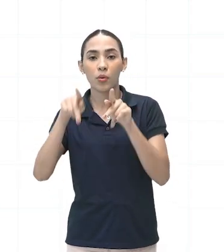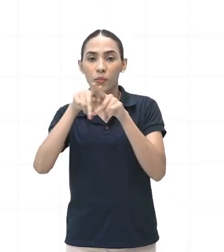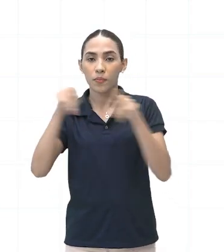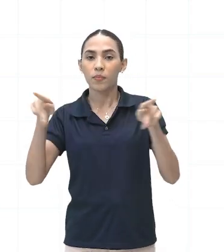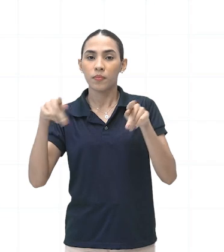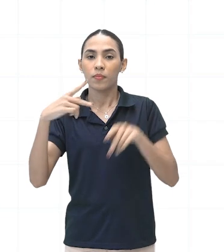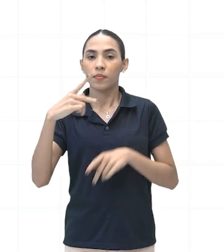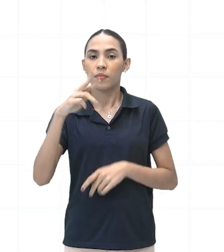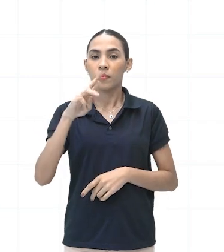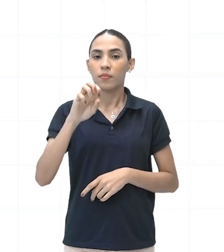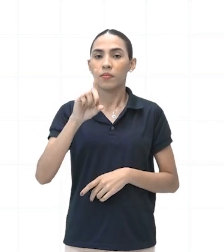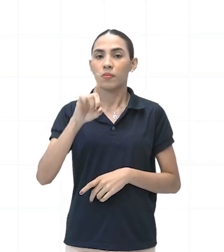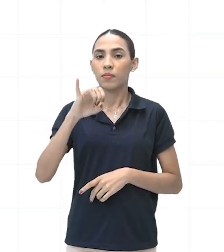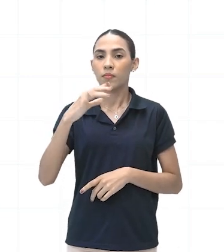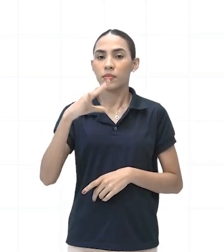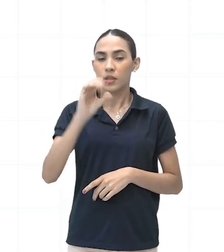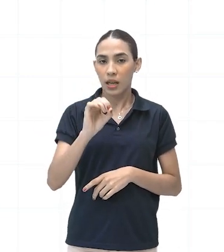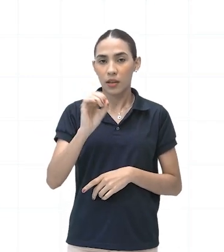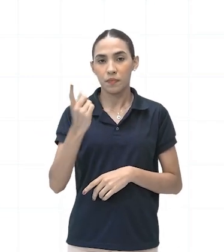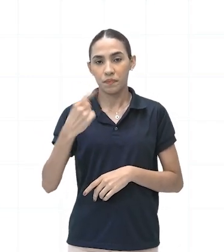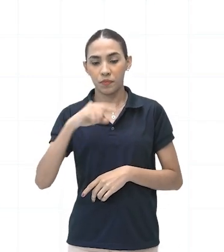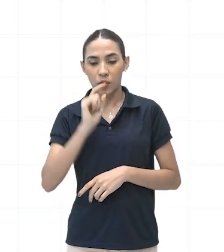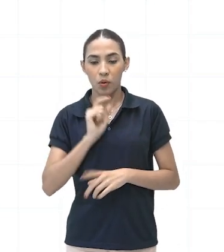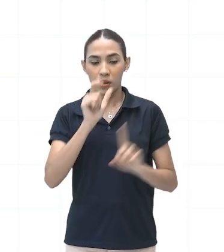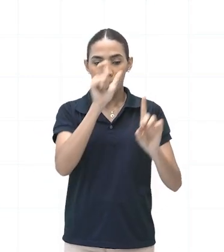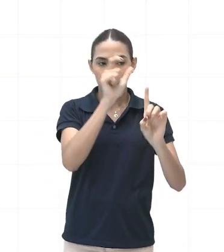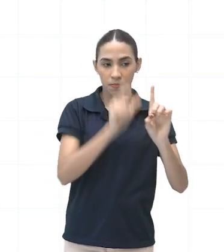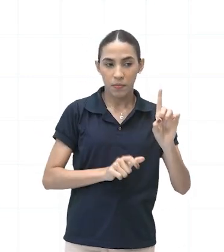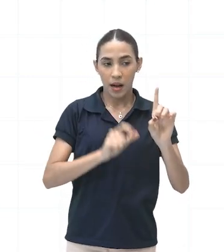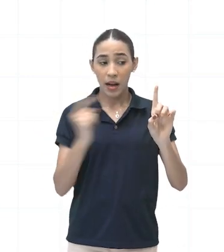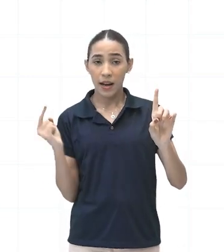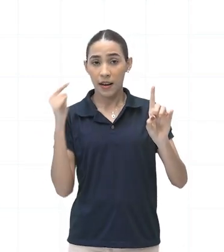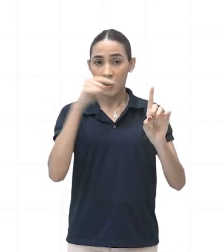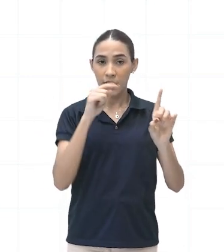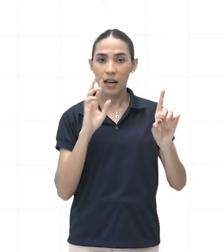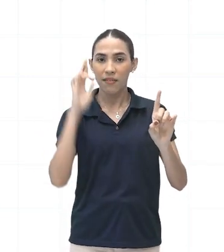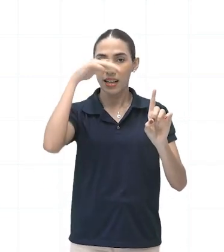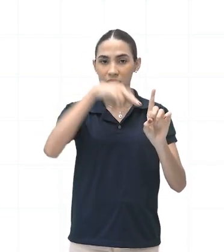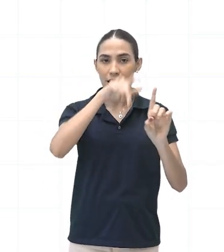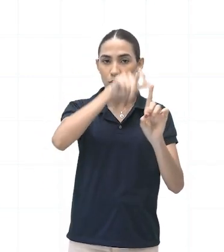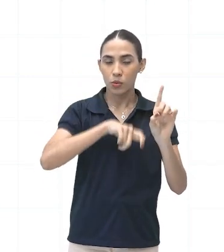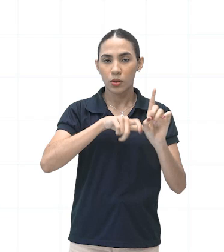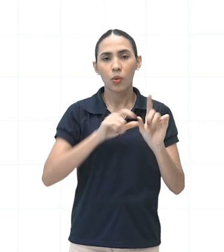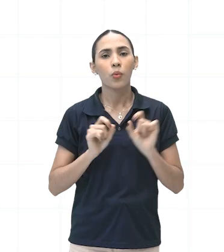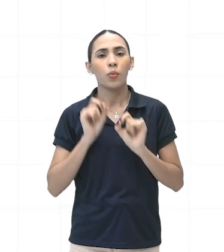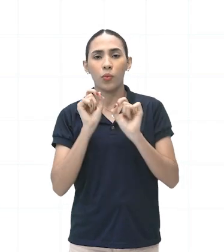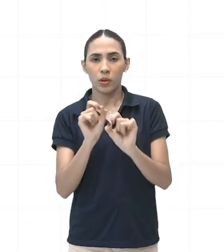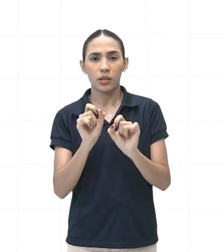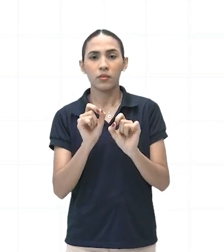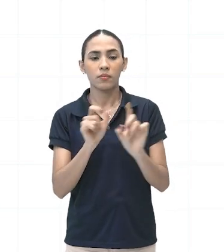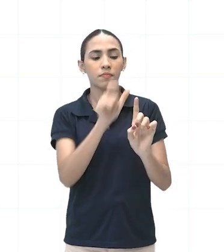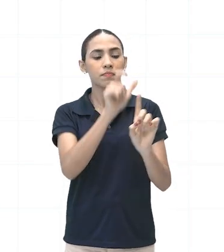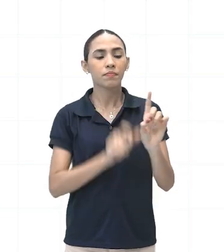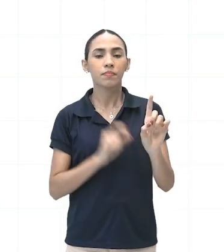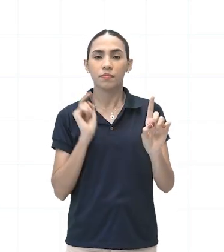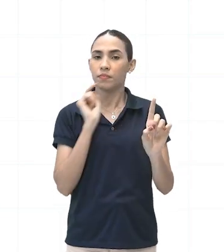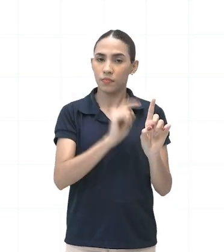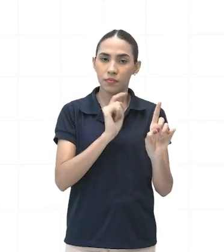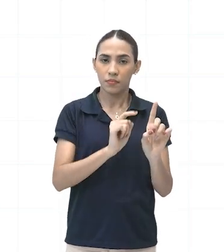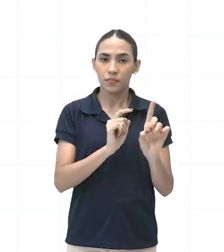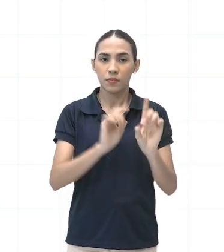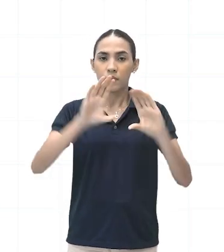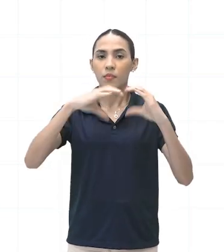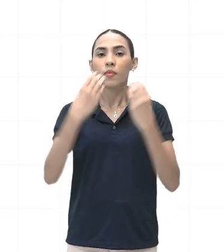predicado, aquilo que nós falamos do sujeito. Então, o que foi dito a respeito do sujeito sobre